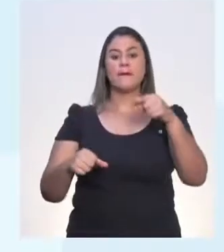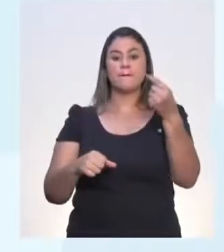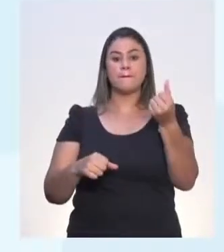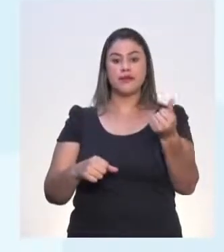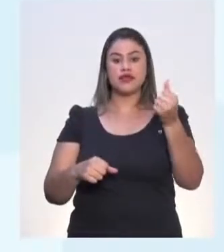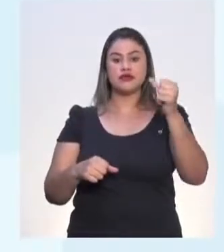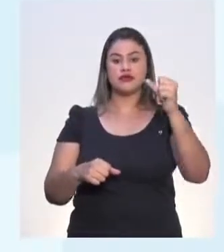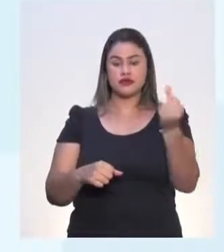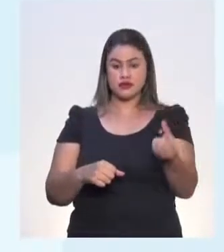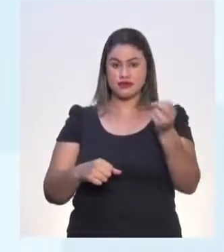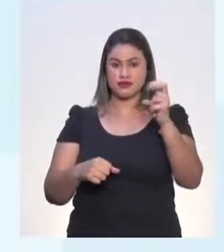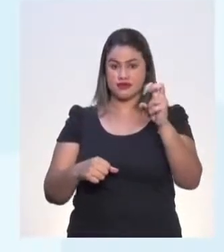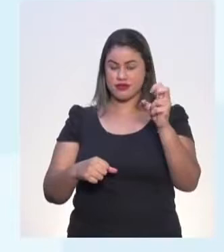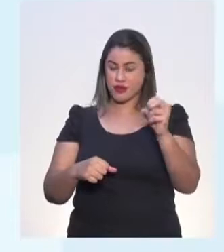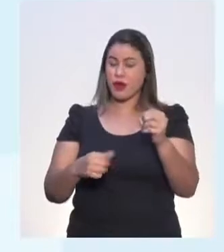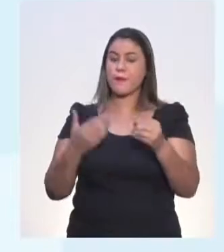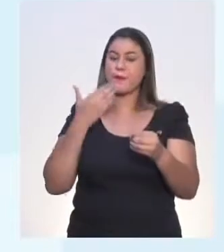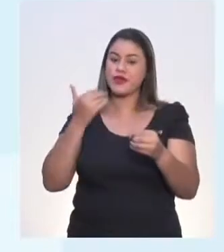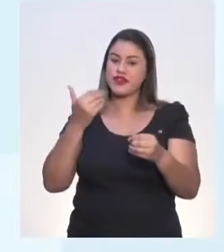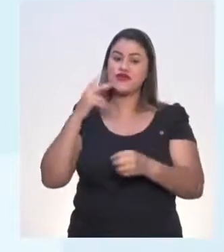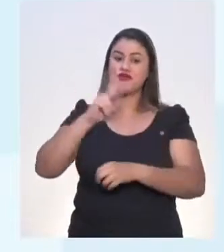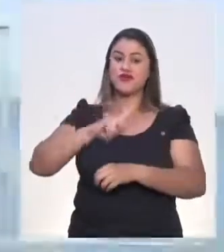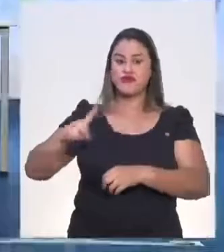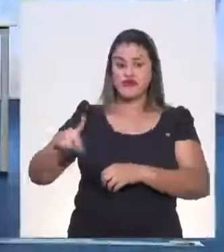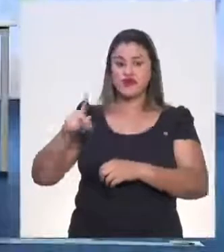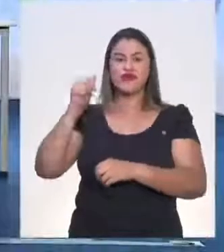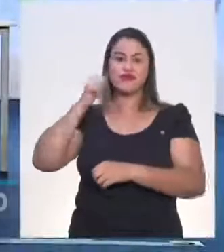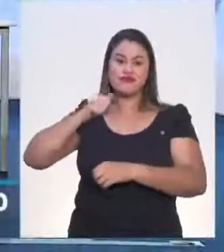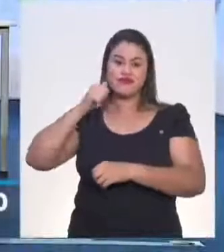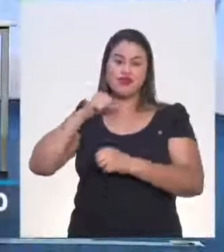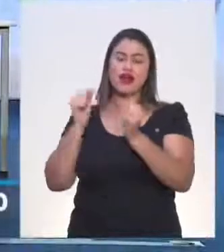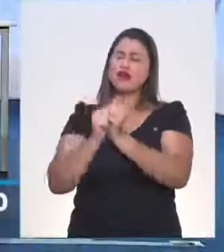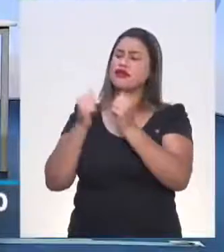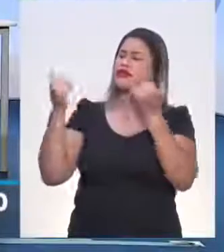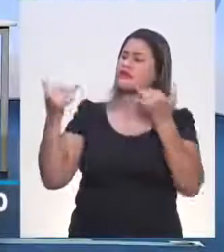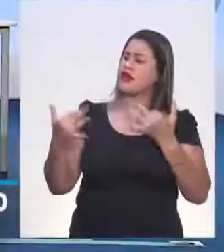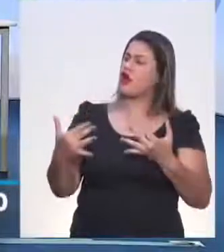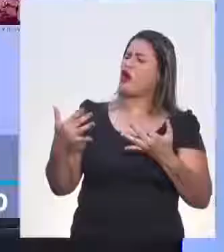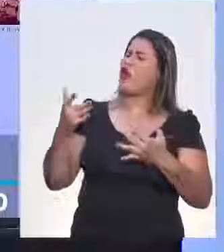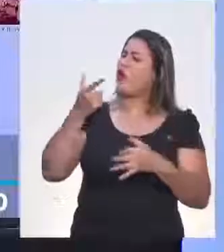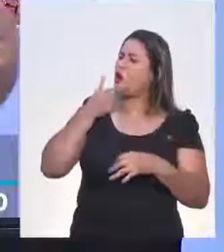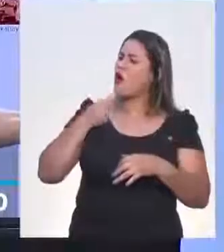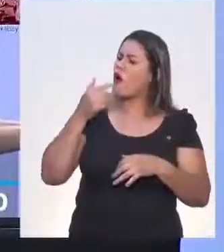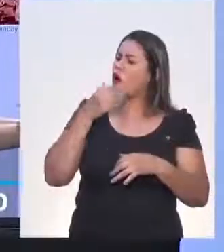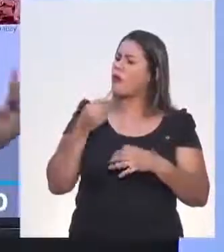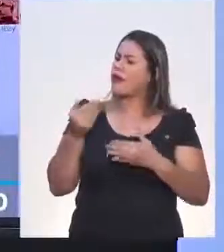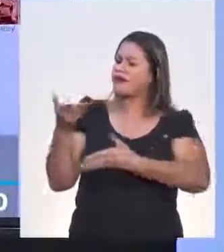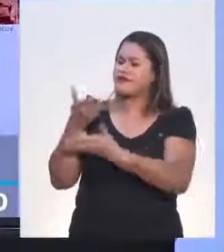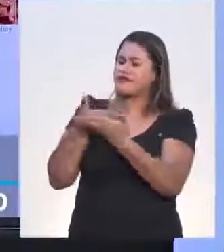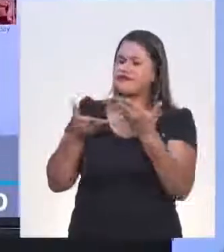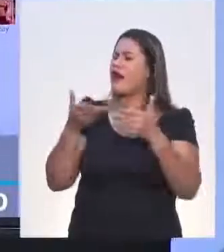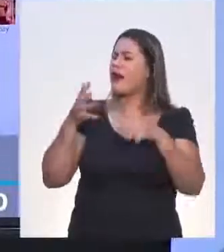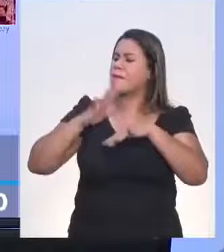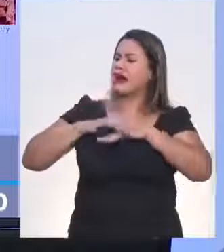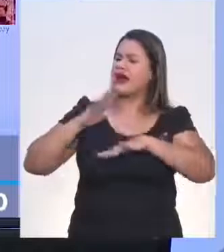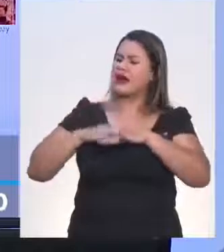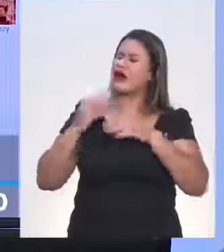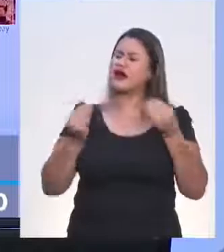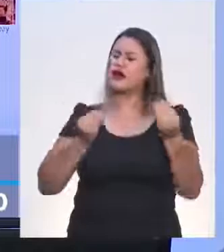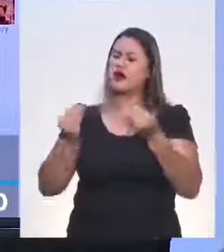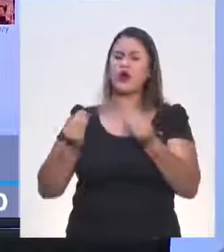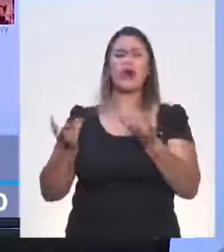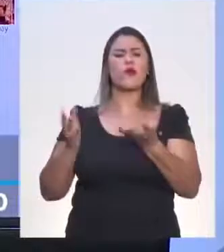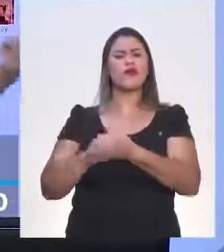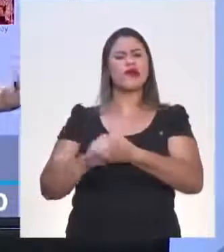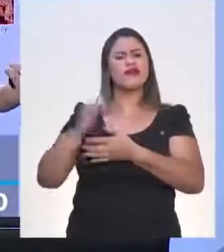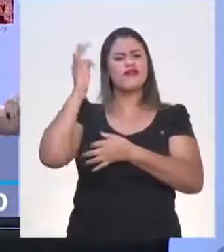pedir por isso que ela está aqui hoje, para explicar um pouquinho sobre ele. Qual que é a relação, então, ele com a matemática? Qual que é a